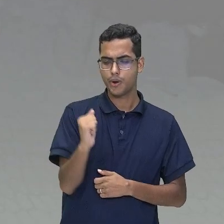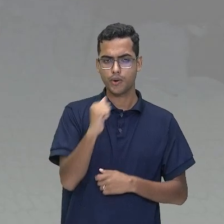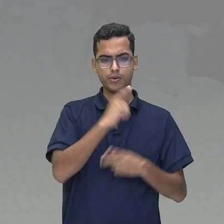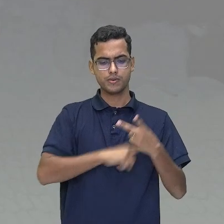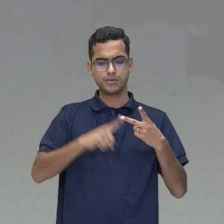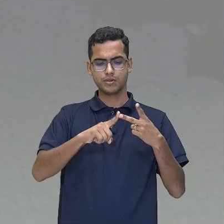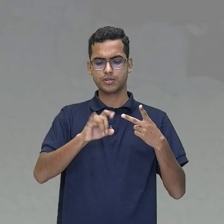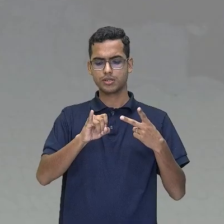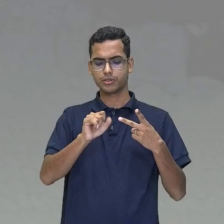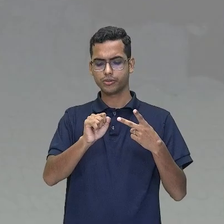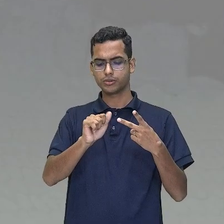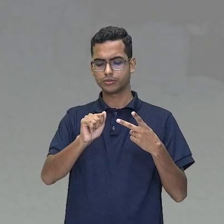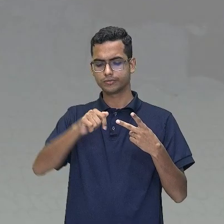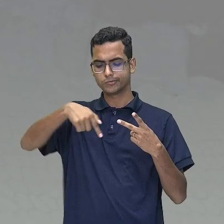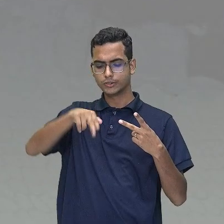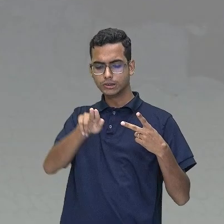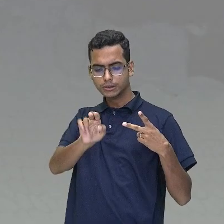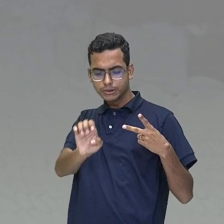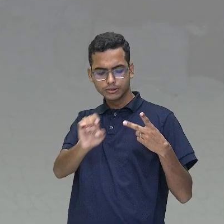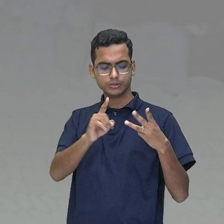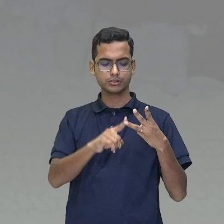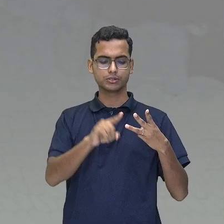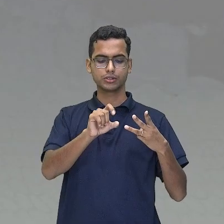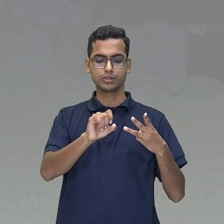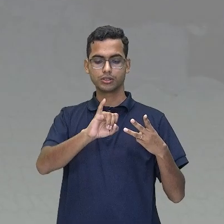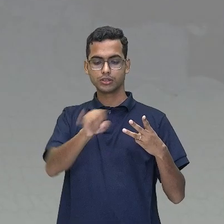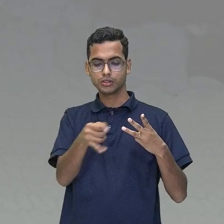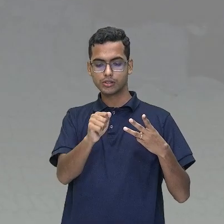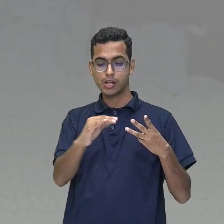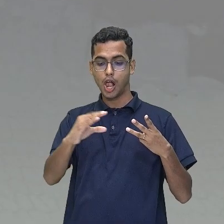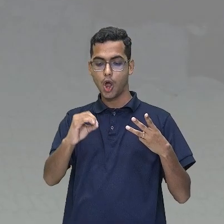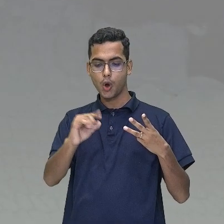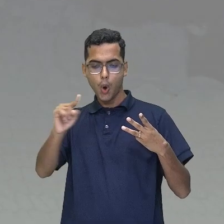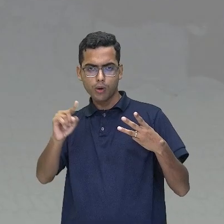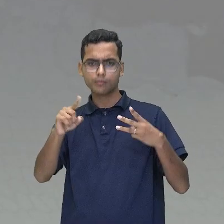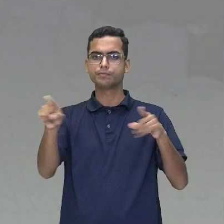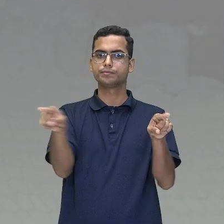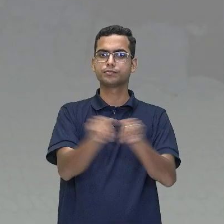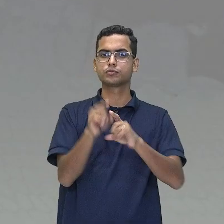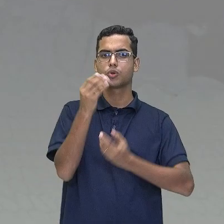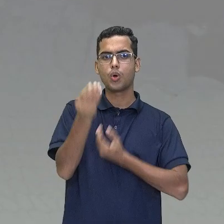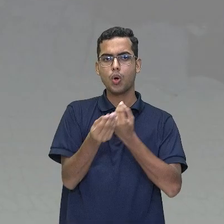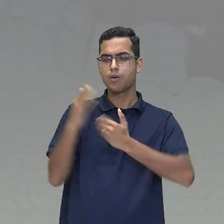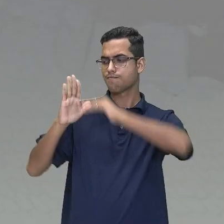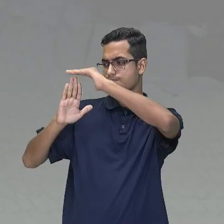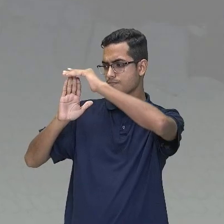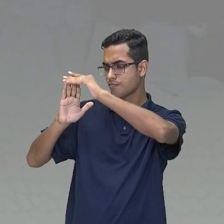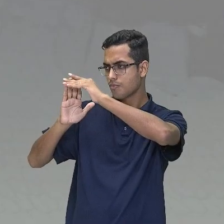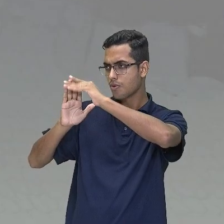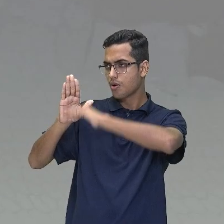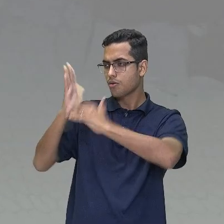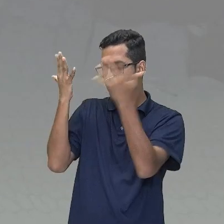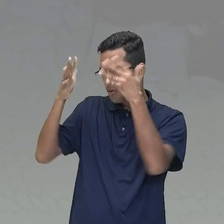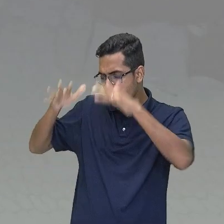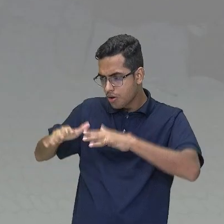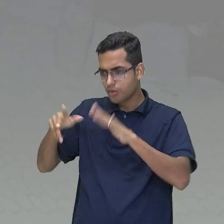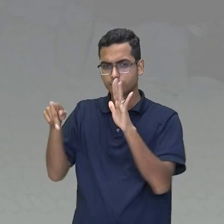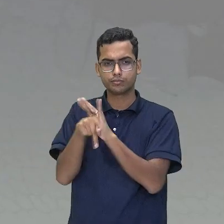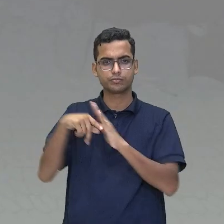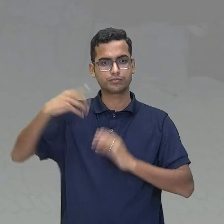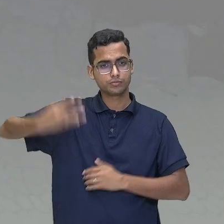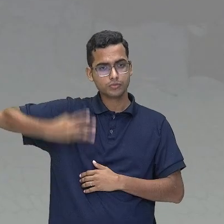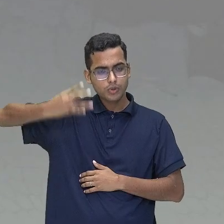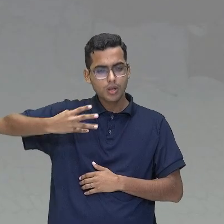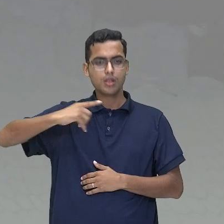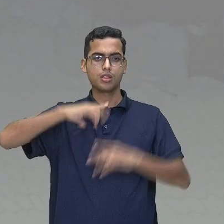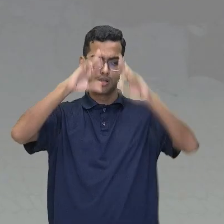dirigidos a Deus, é como se deve honrar, respeitar e adorar a Deus. O quarto mandamento, que é honrar pai e